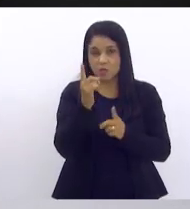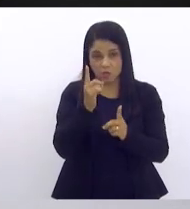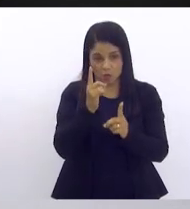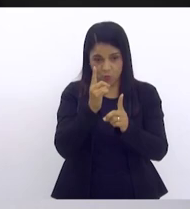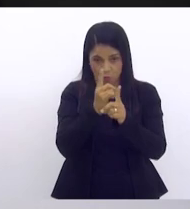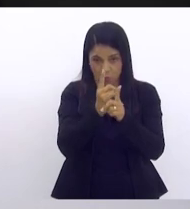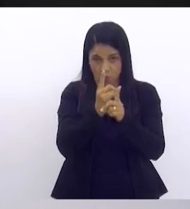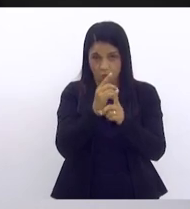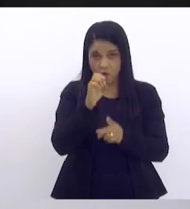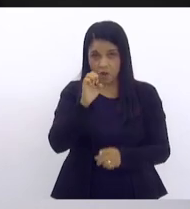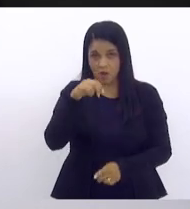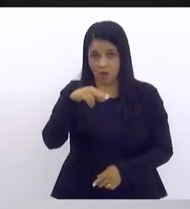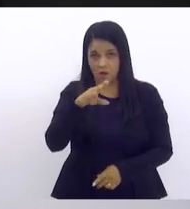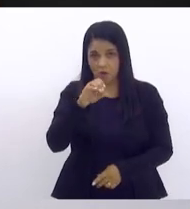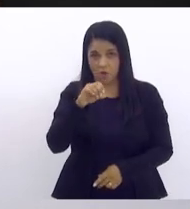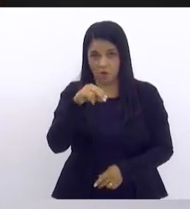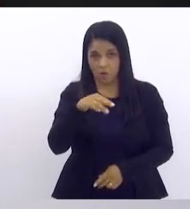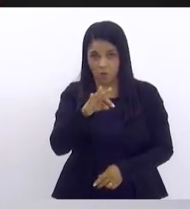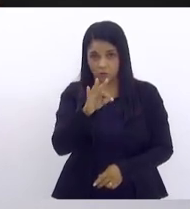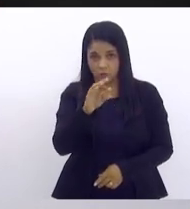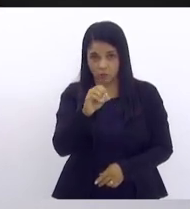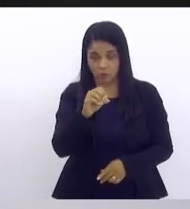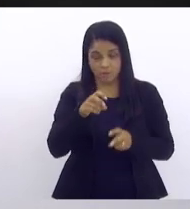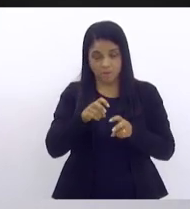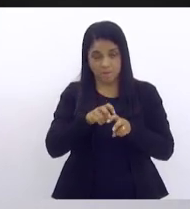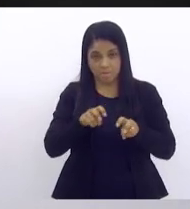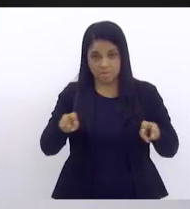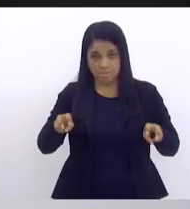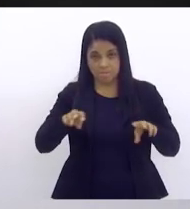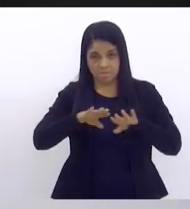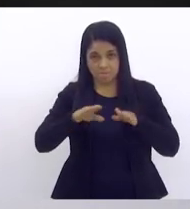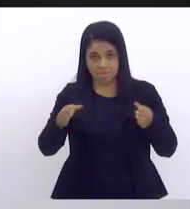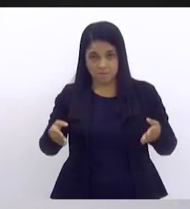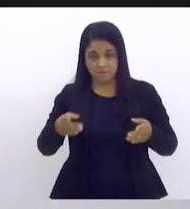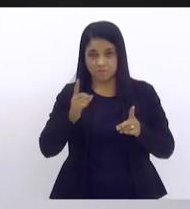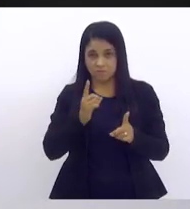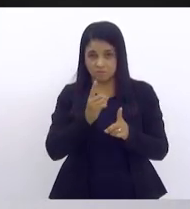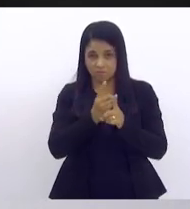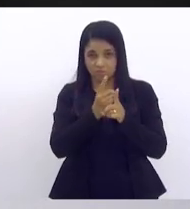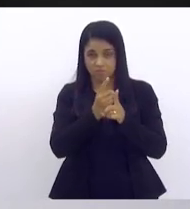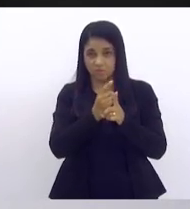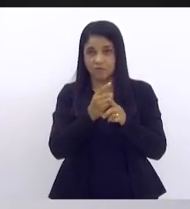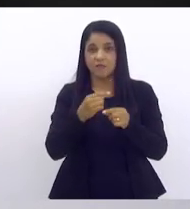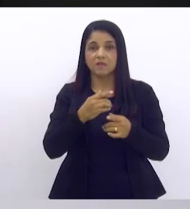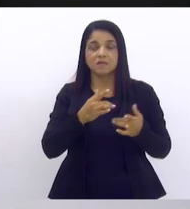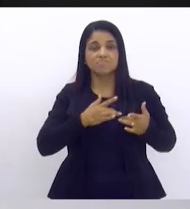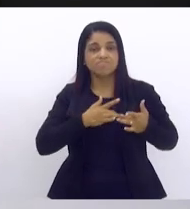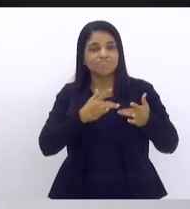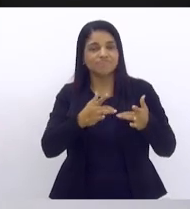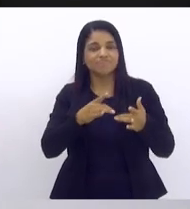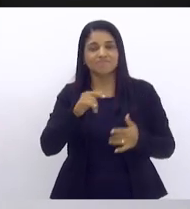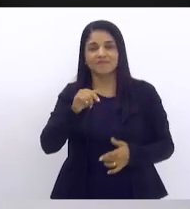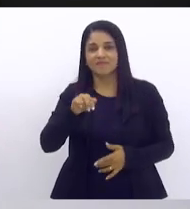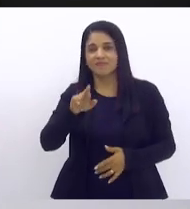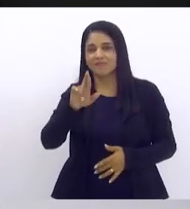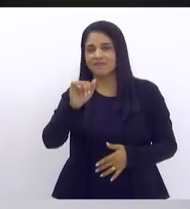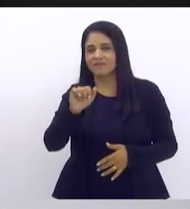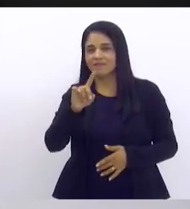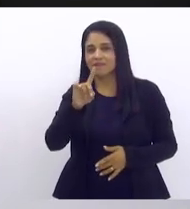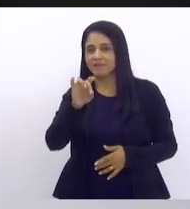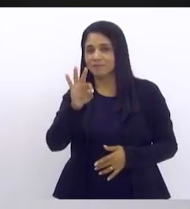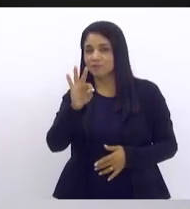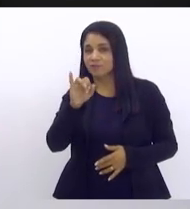como eu disse no começo, que esta é uma mesa de encontro, não é? E gratidão. Nós